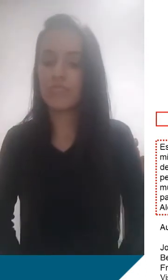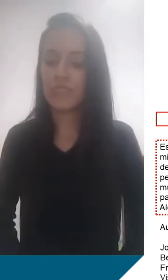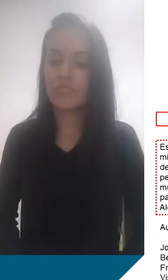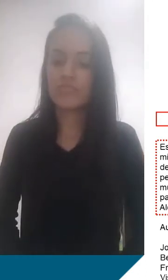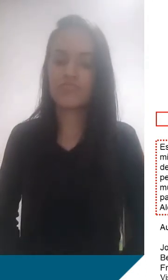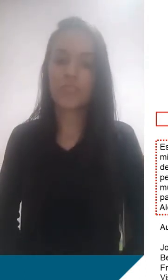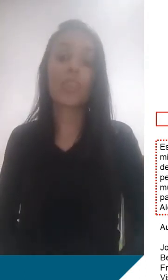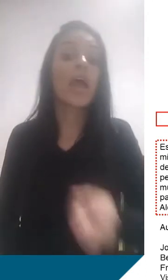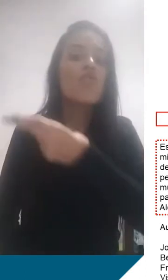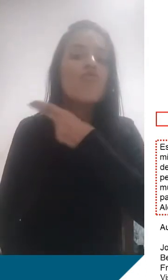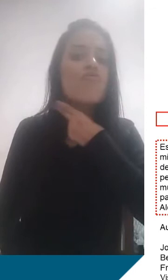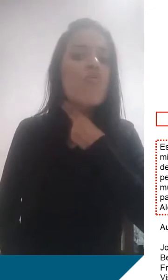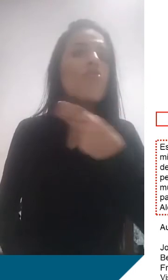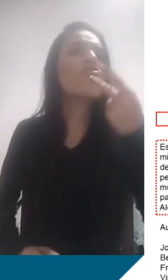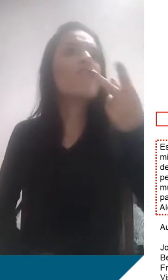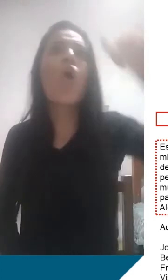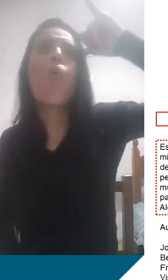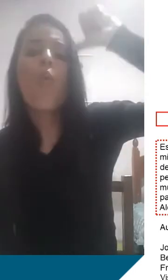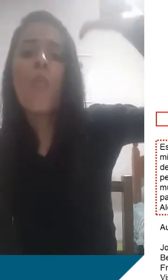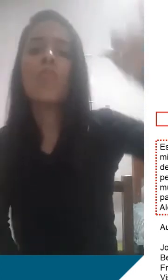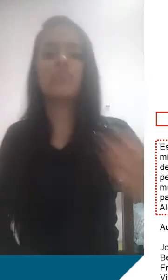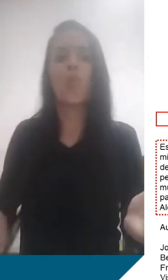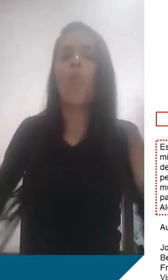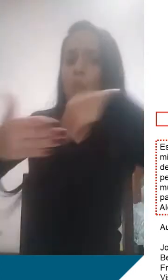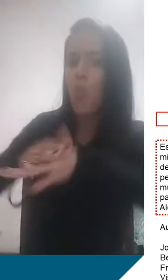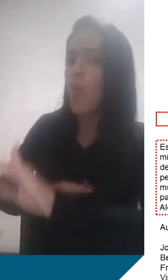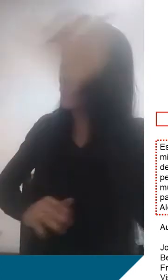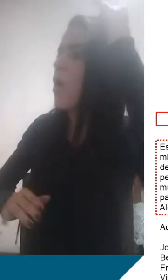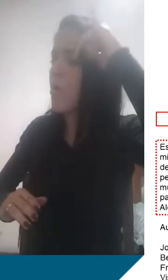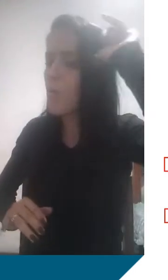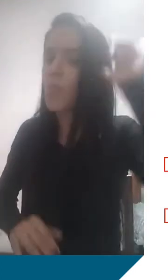que aboia o gado para o recolher aos currais no tempo da ferra.